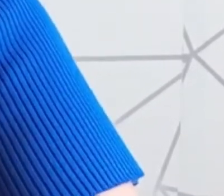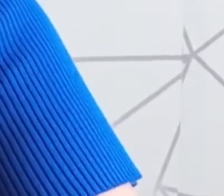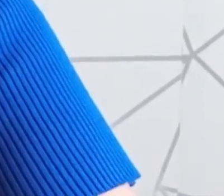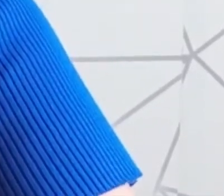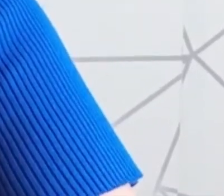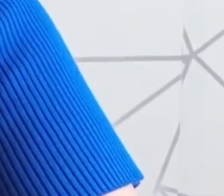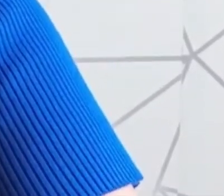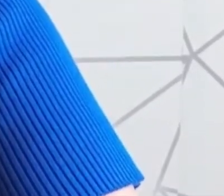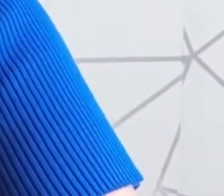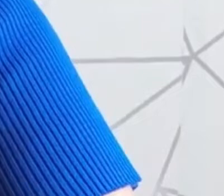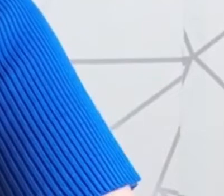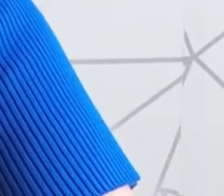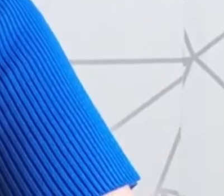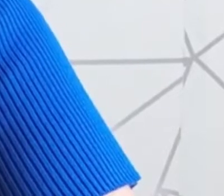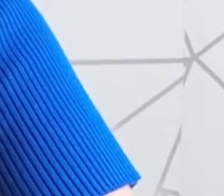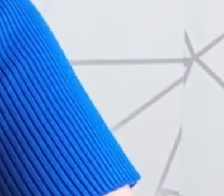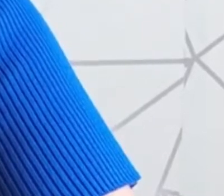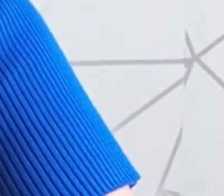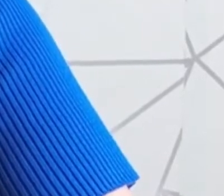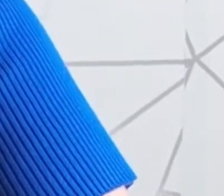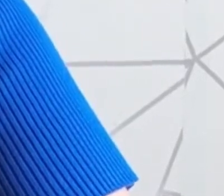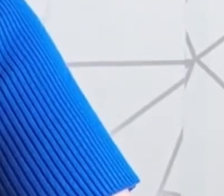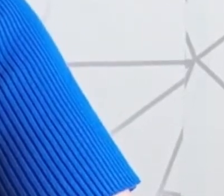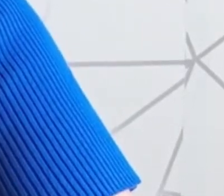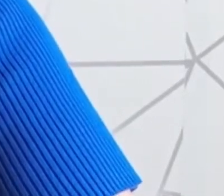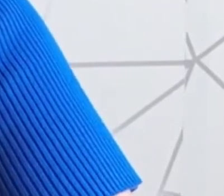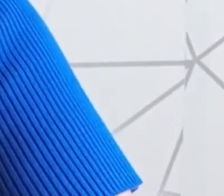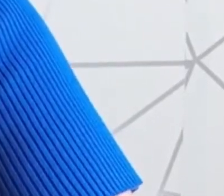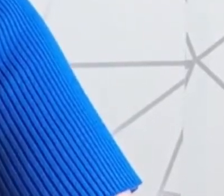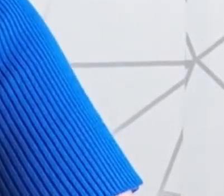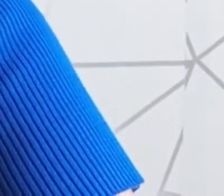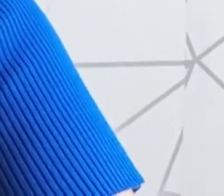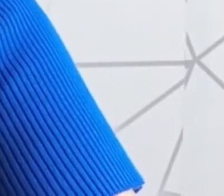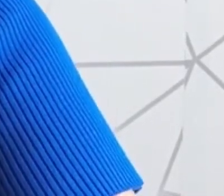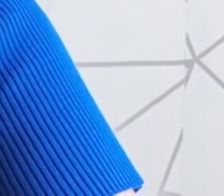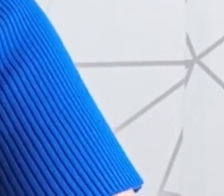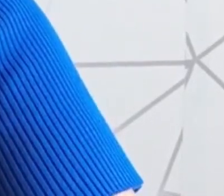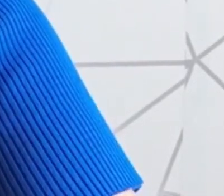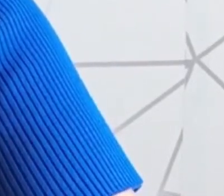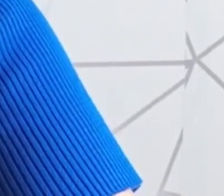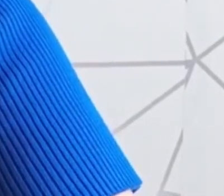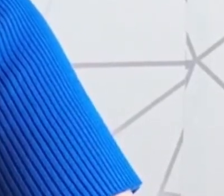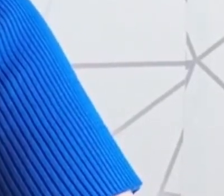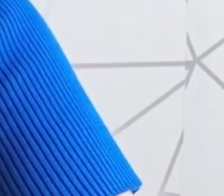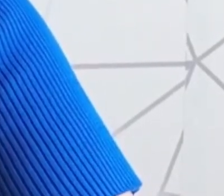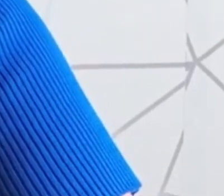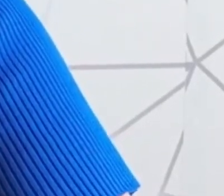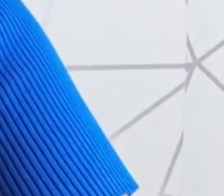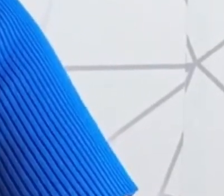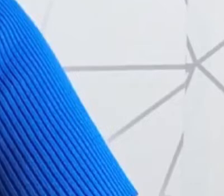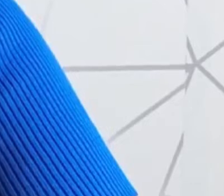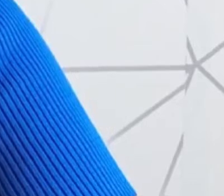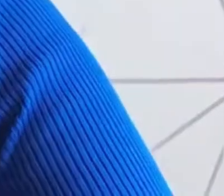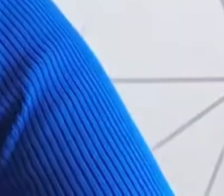Hoje, neste encontro, temos como temática prevenção à Covid, monkeypox e situação